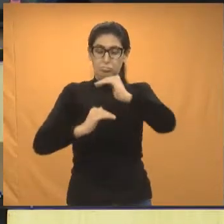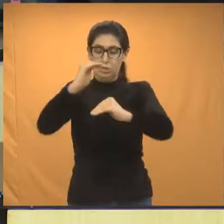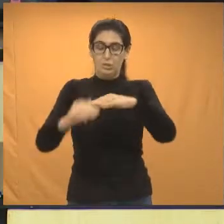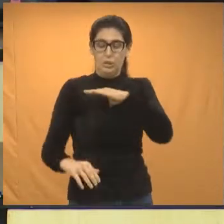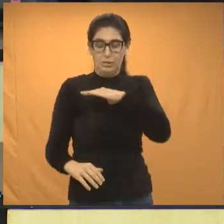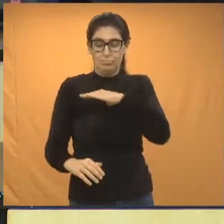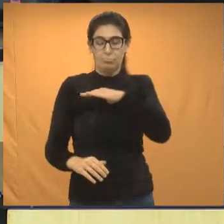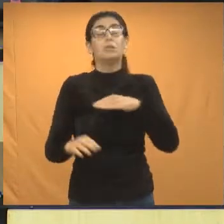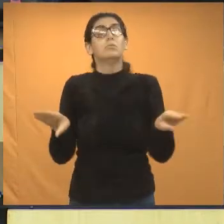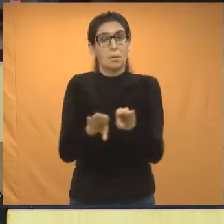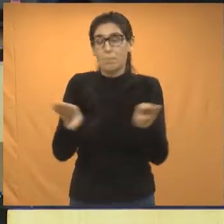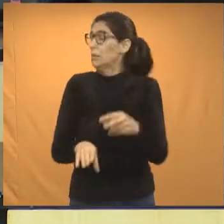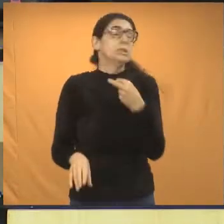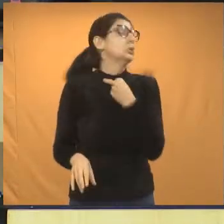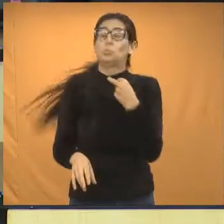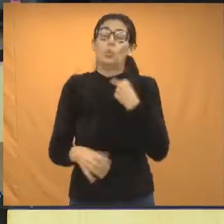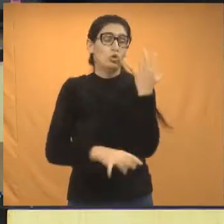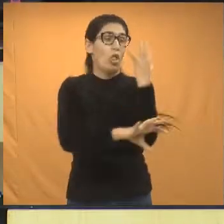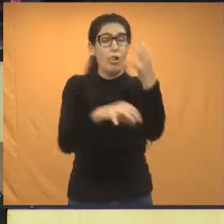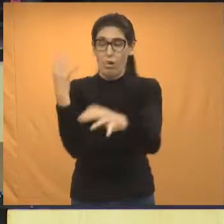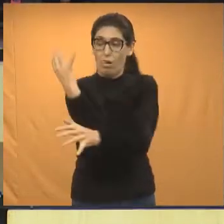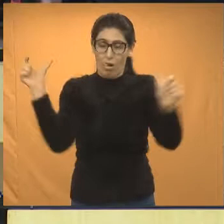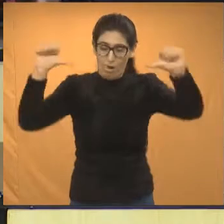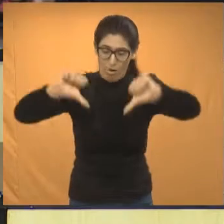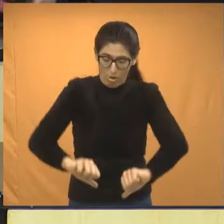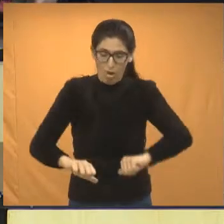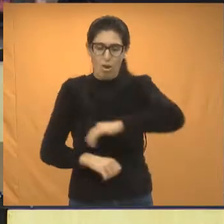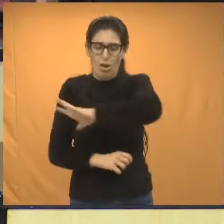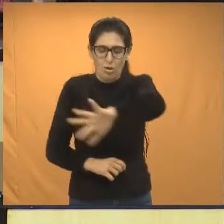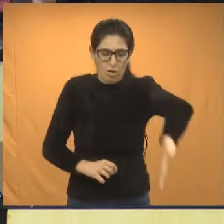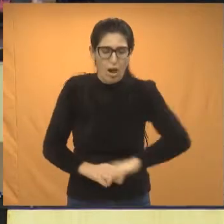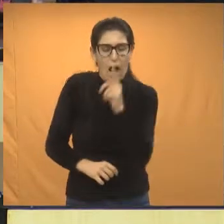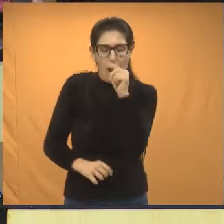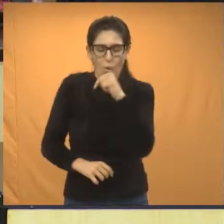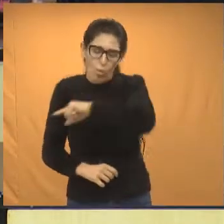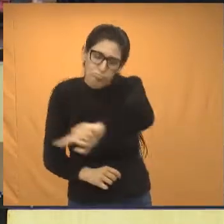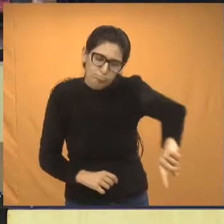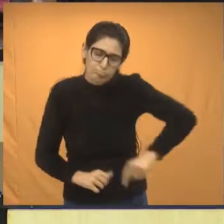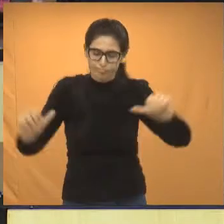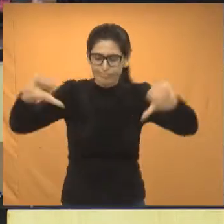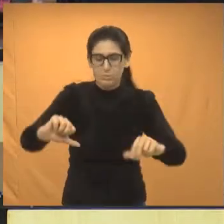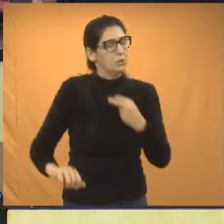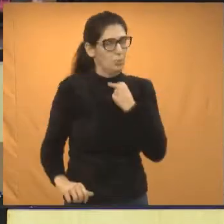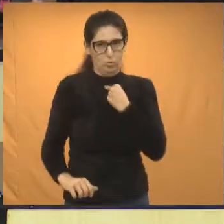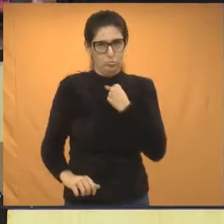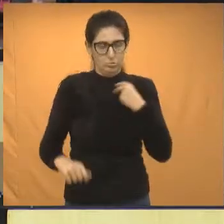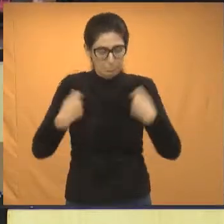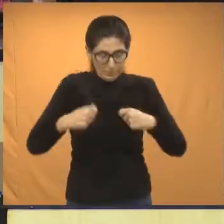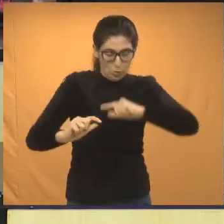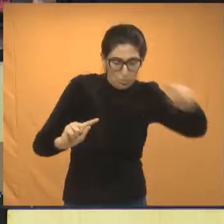degradar mais o meio ambiente ainda, que realmente as pessoas sejam engajadas nessa causa e que a cidade se desenvolva